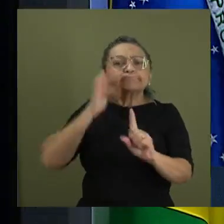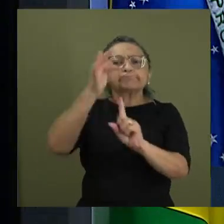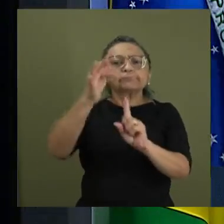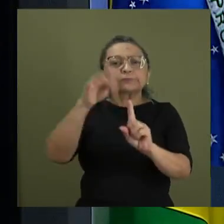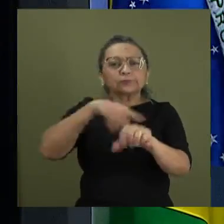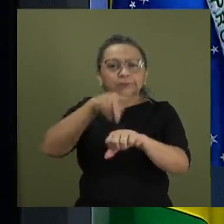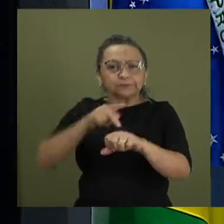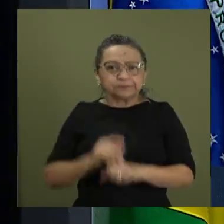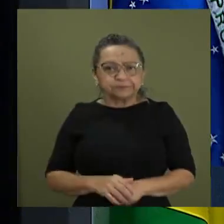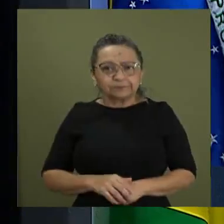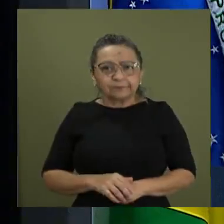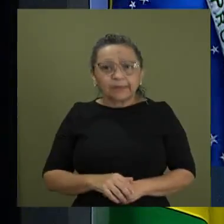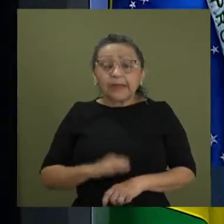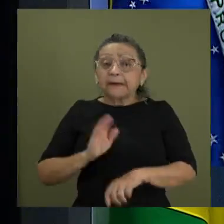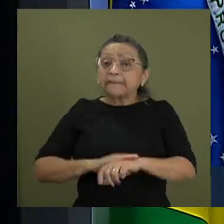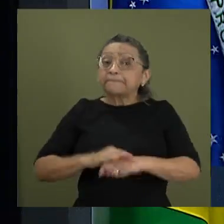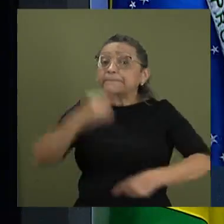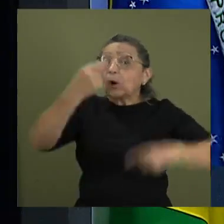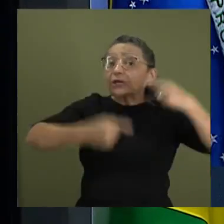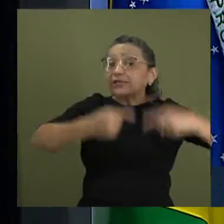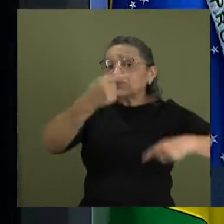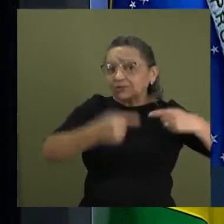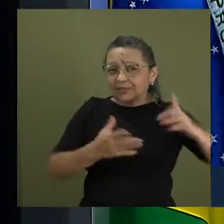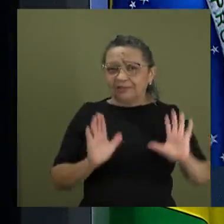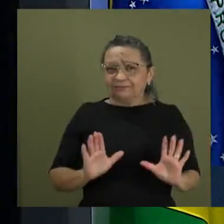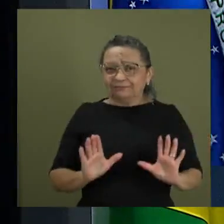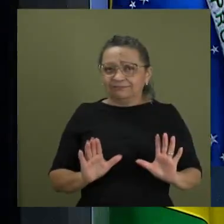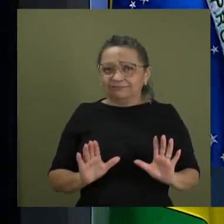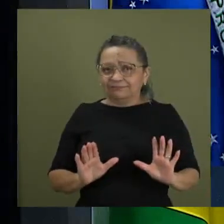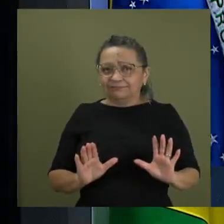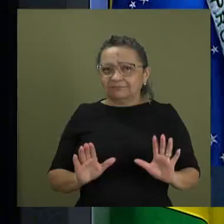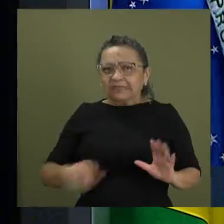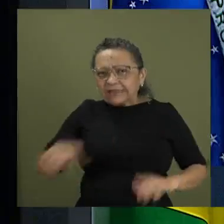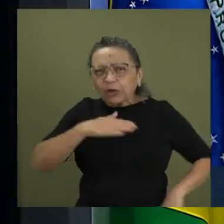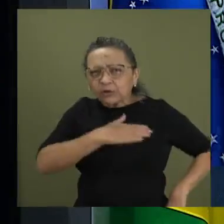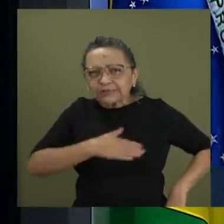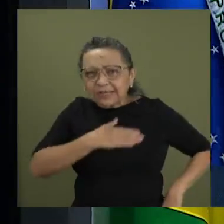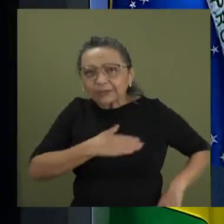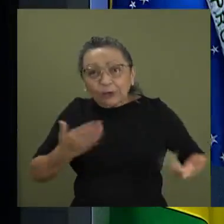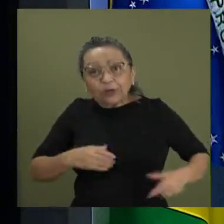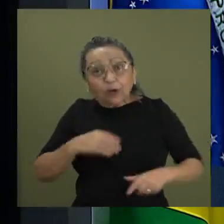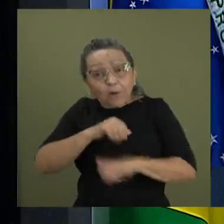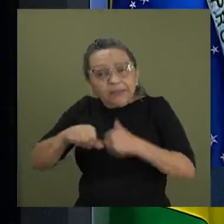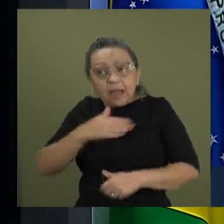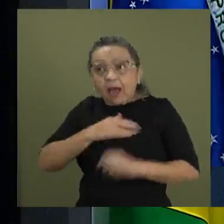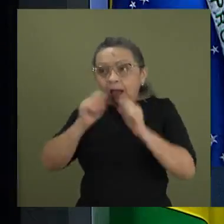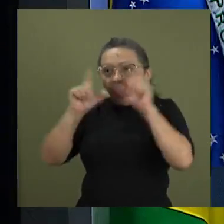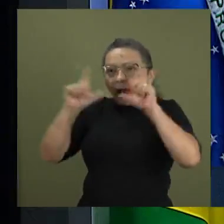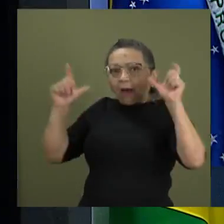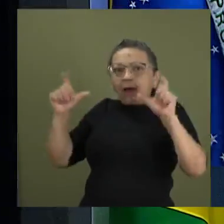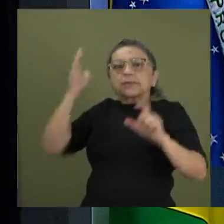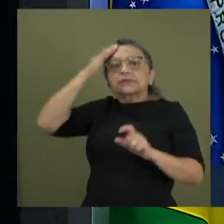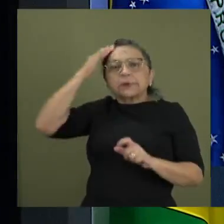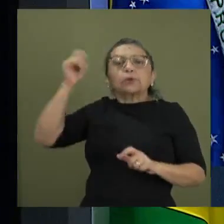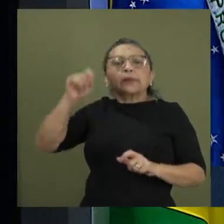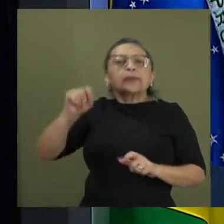nação. Política. Está gostando. Está sabendo que